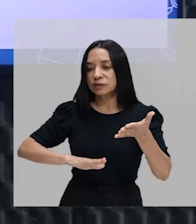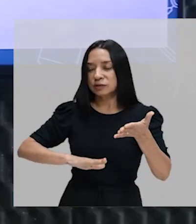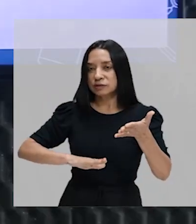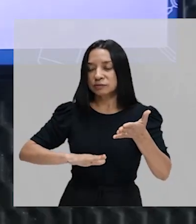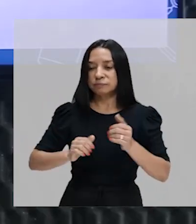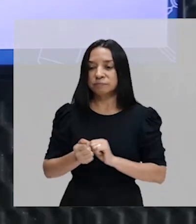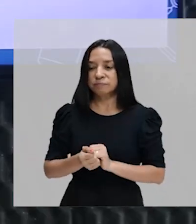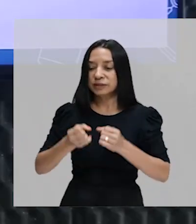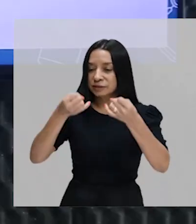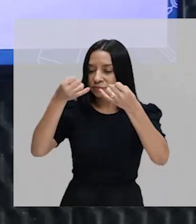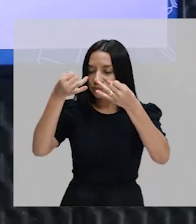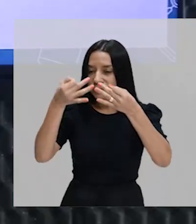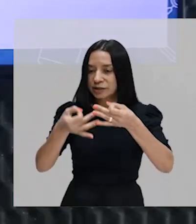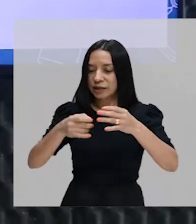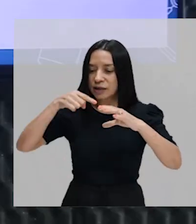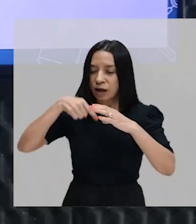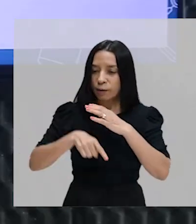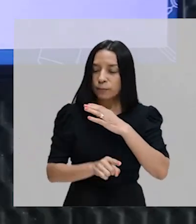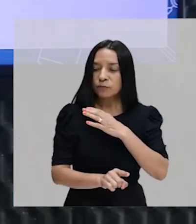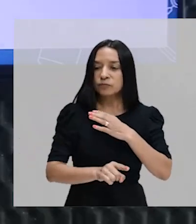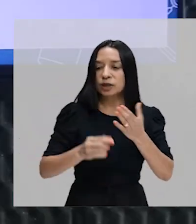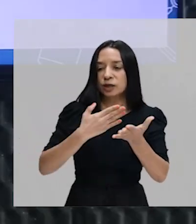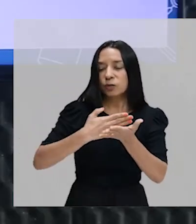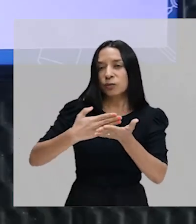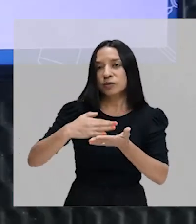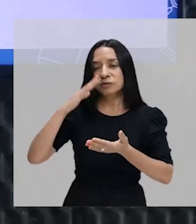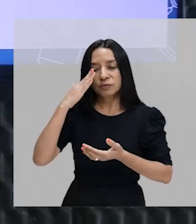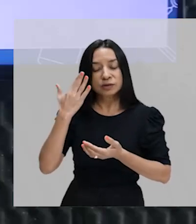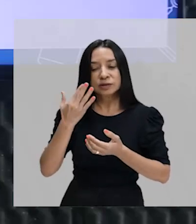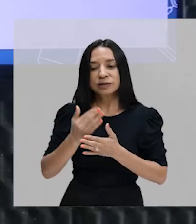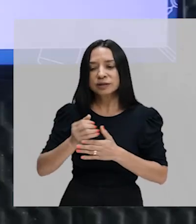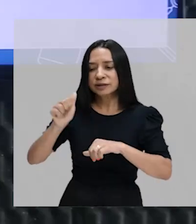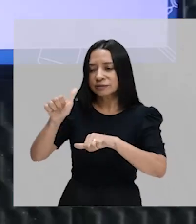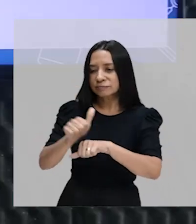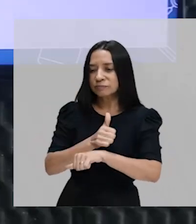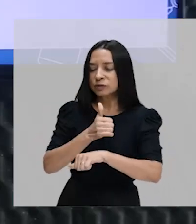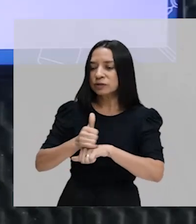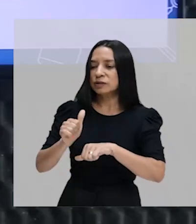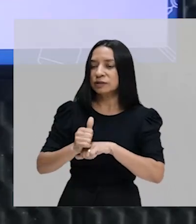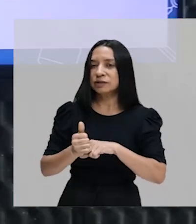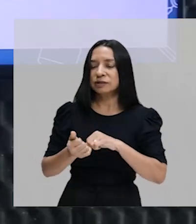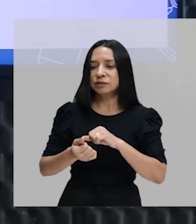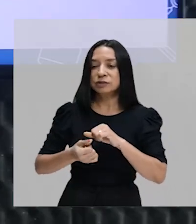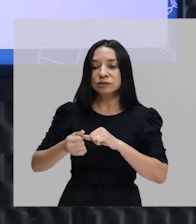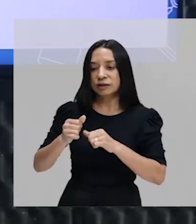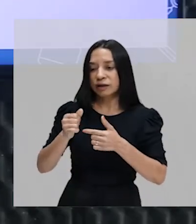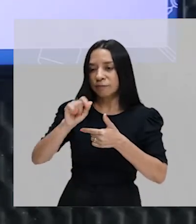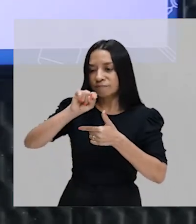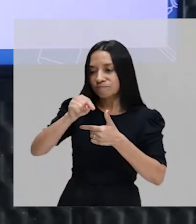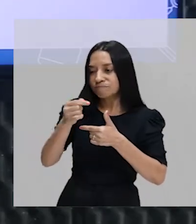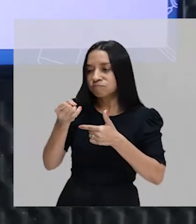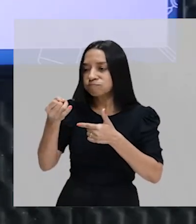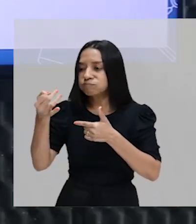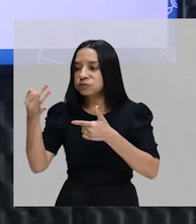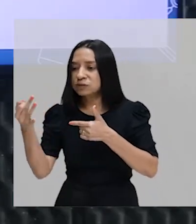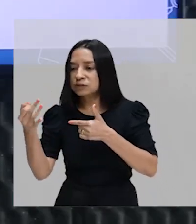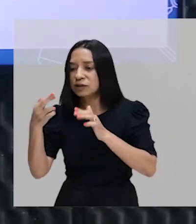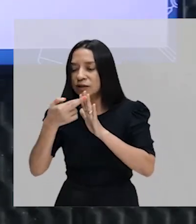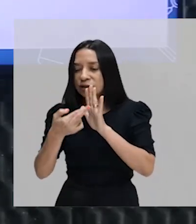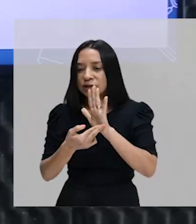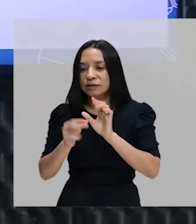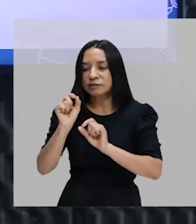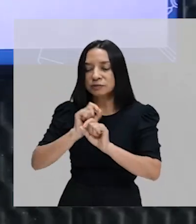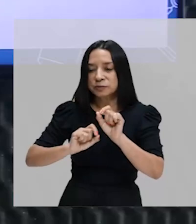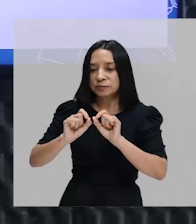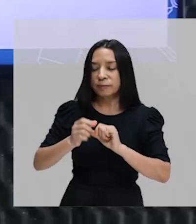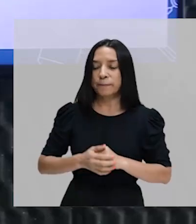né, aprofundar e começar a compreender melhor essa estratégia de identificação da fração geratriz. Mas a regra é essa, tá bom? A